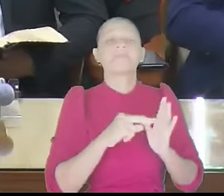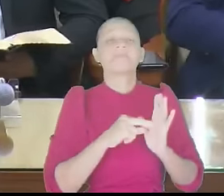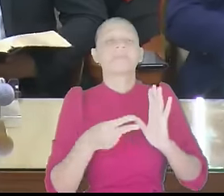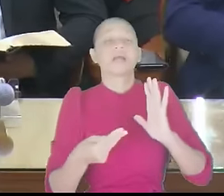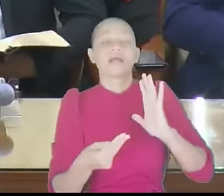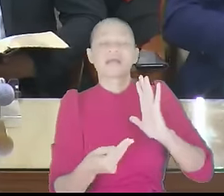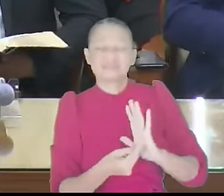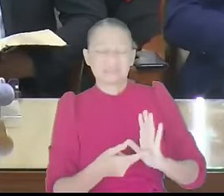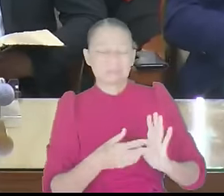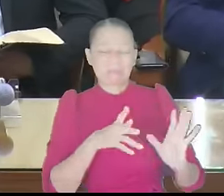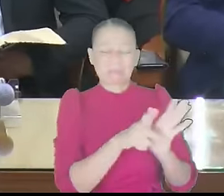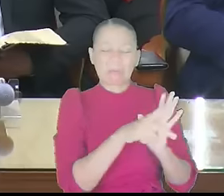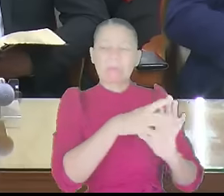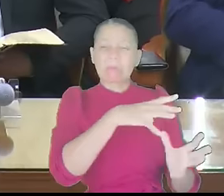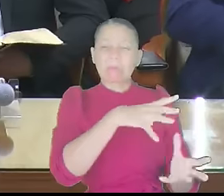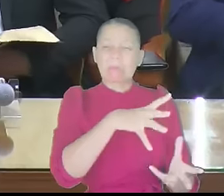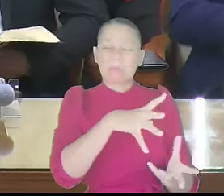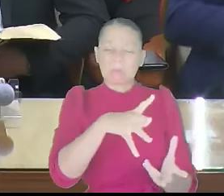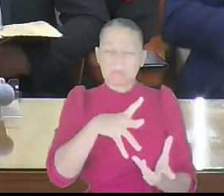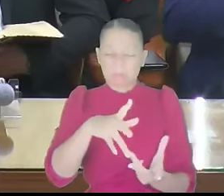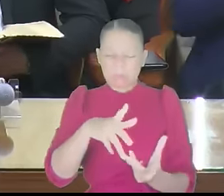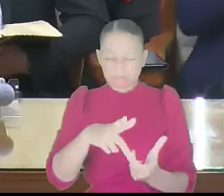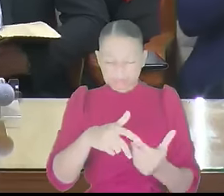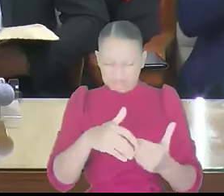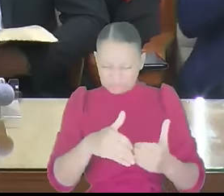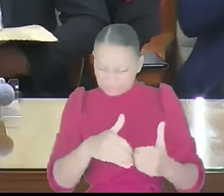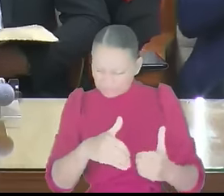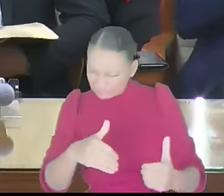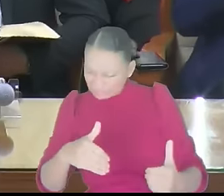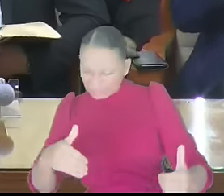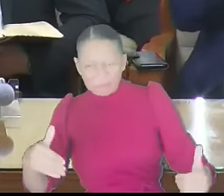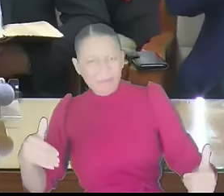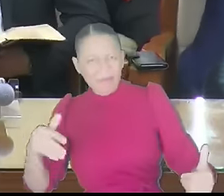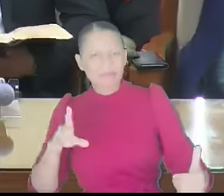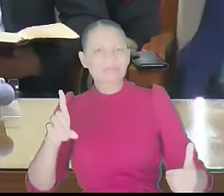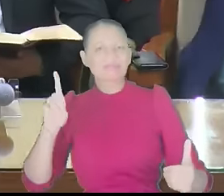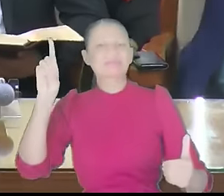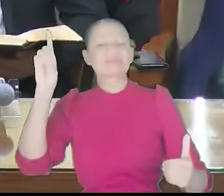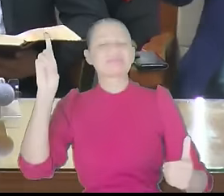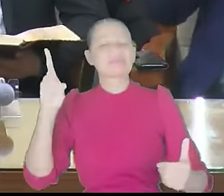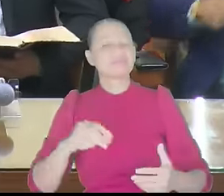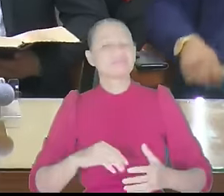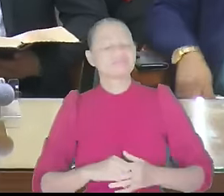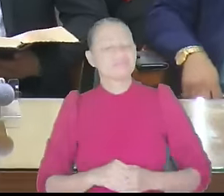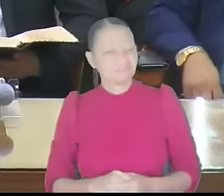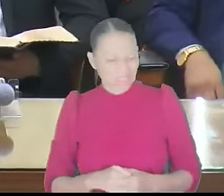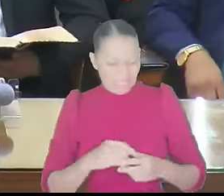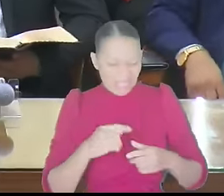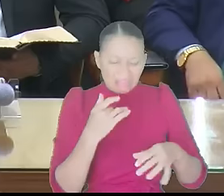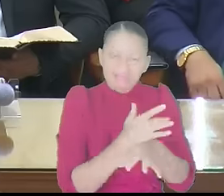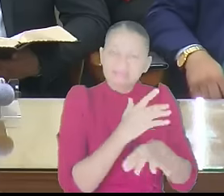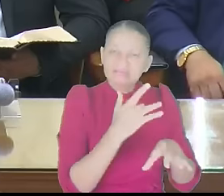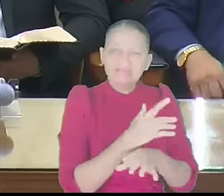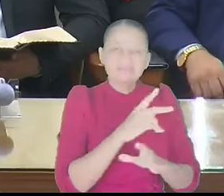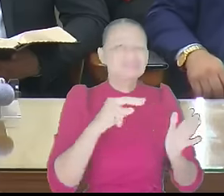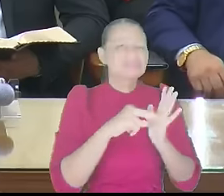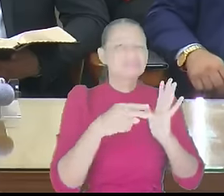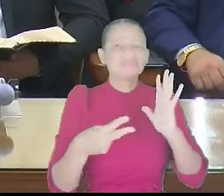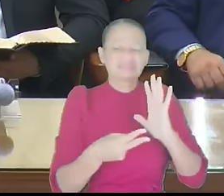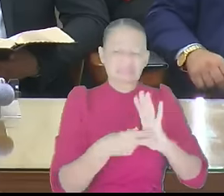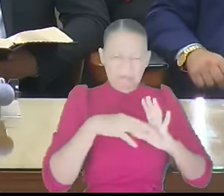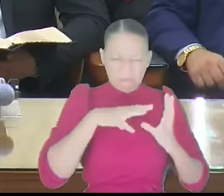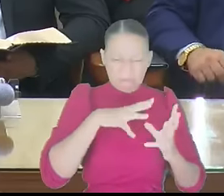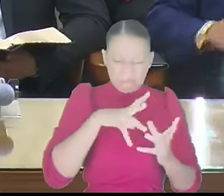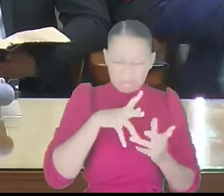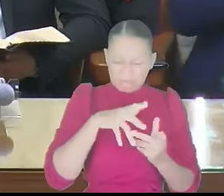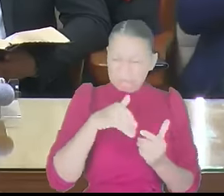A cidade representa o mundo distanciado de Deus. A cidade representa o mundo que